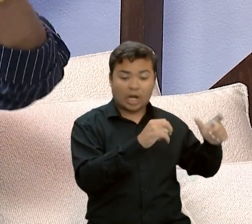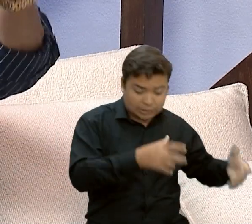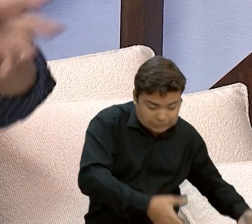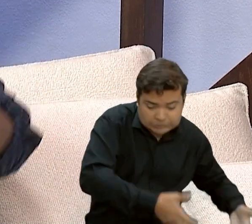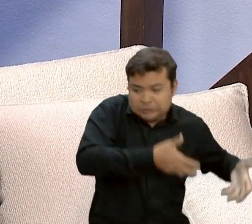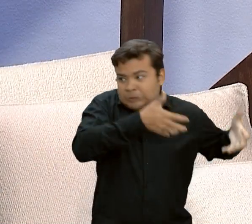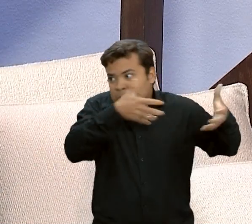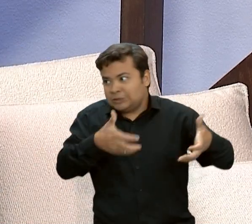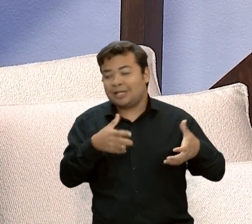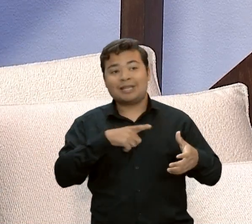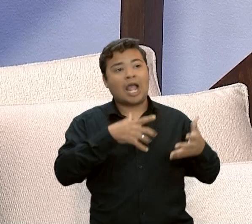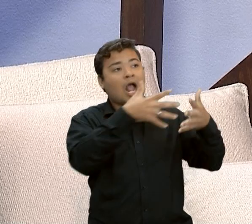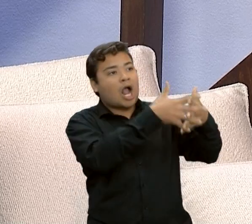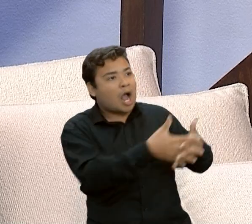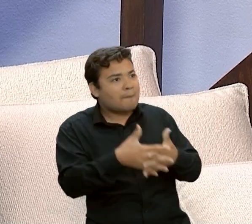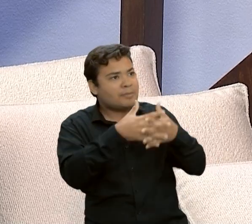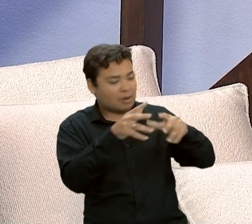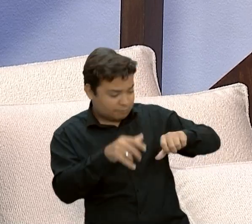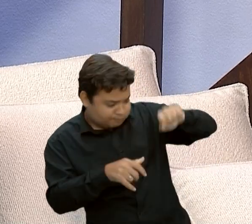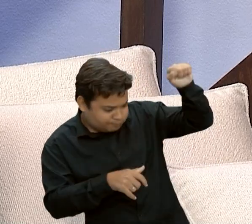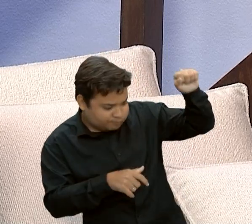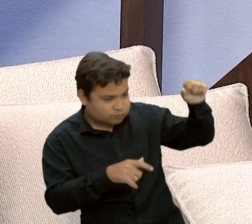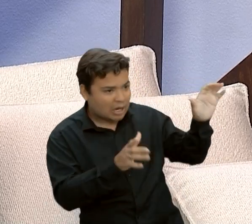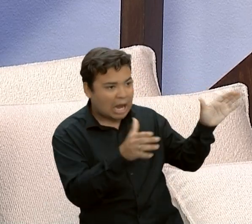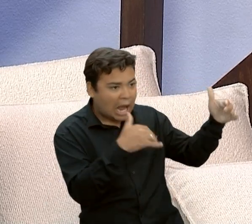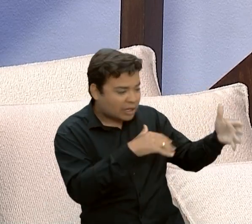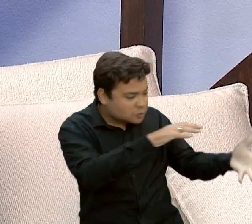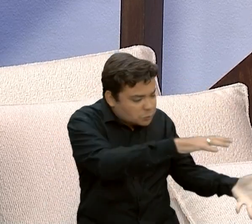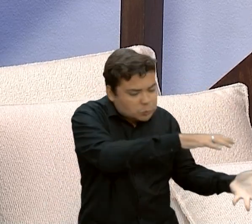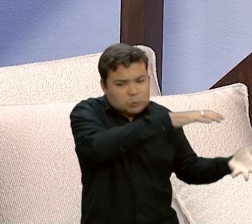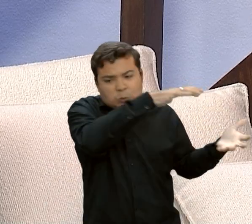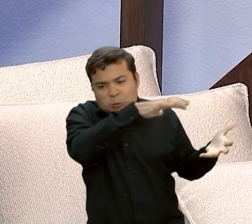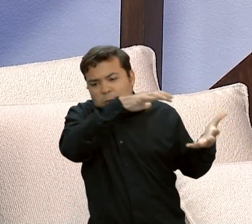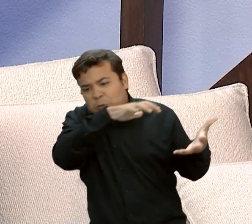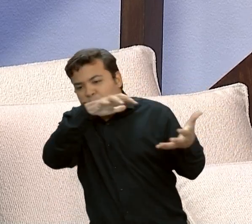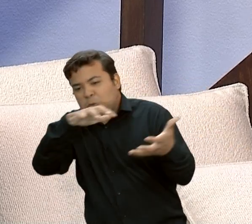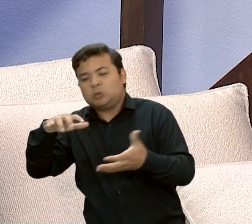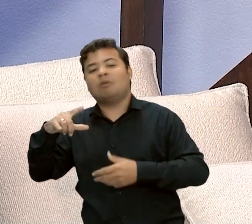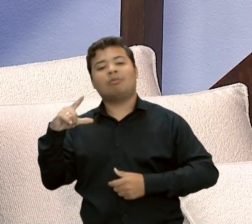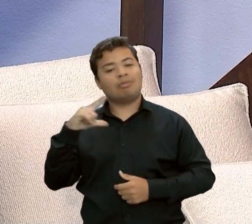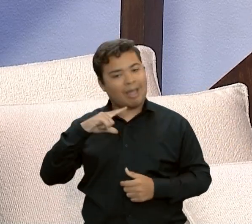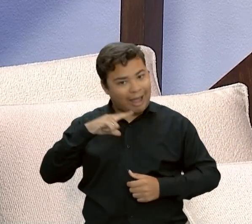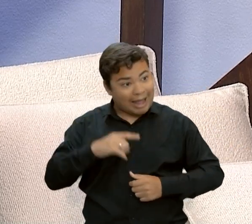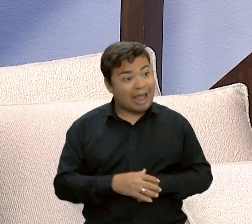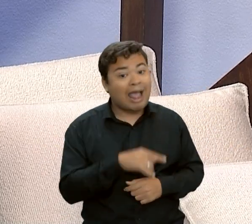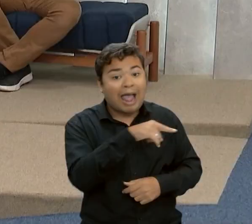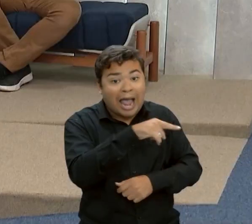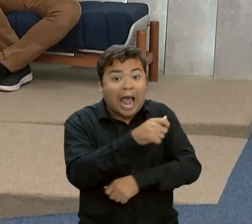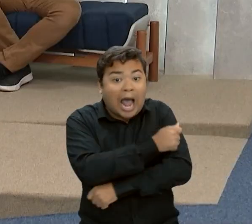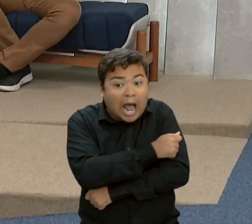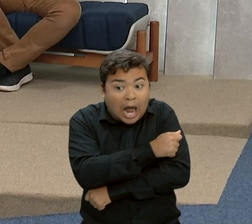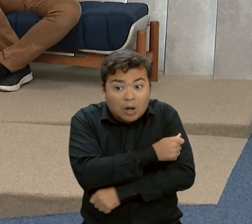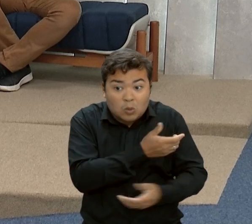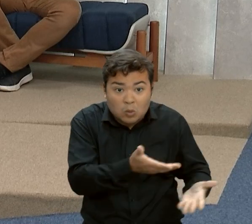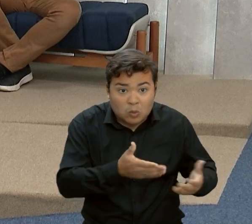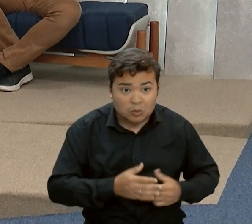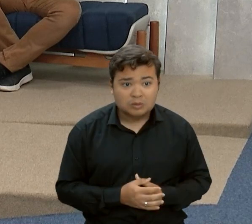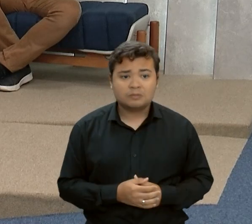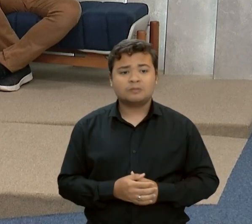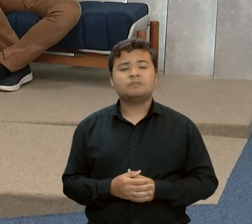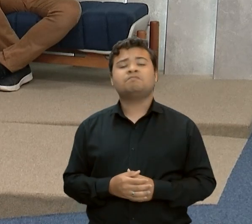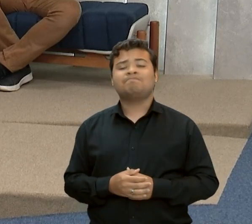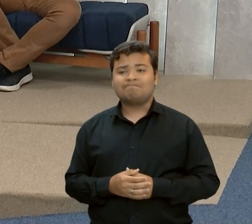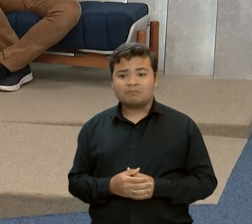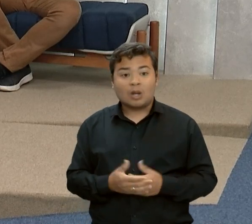caminhão, ajudando os caras a montar lá. É isso aí, é aluno nosso. Então hoje é um